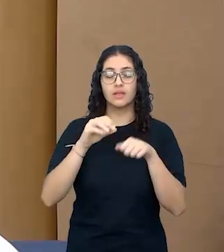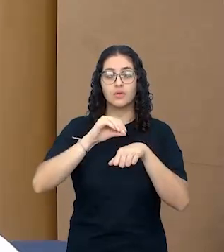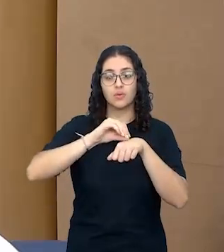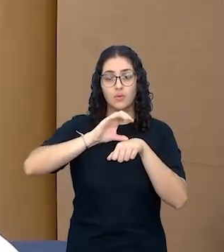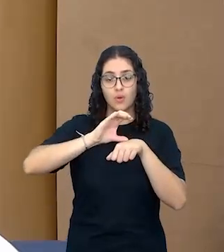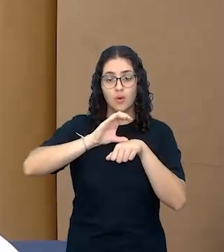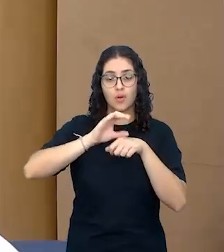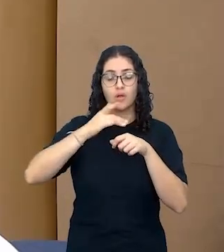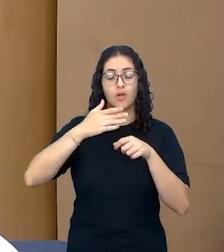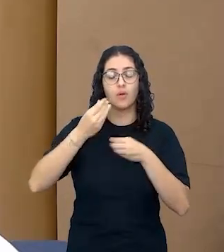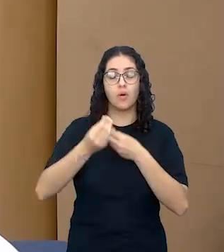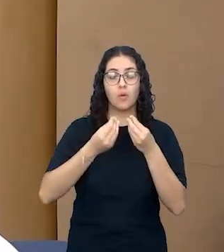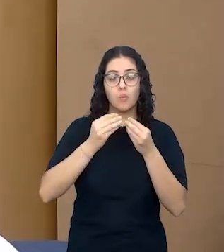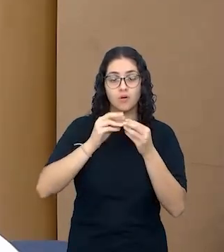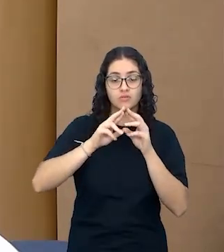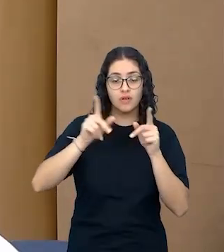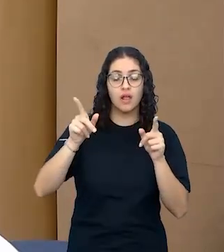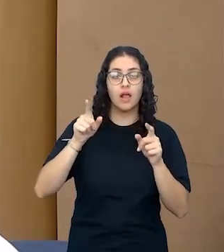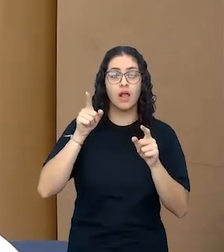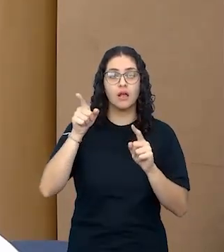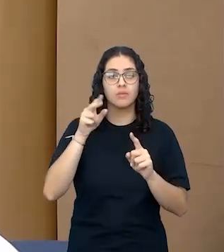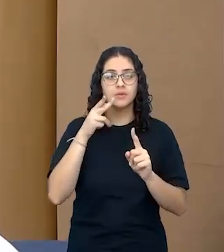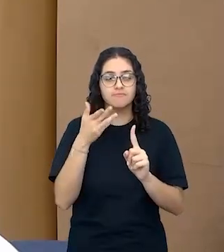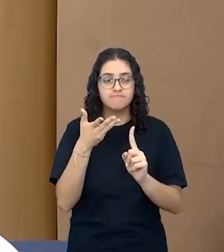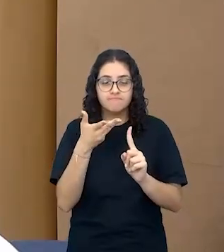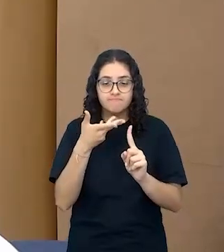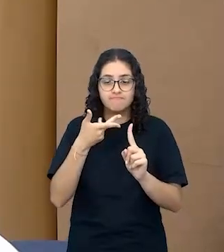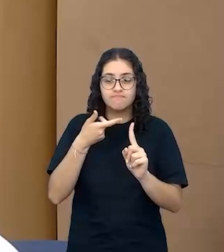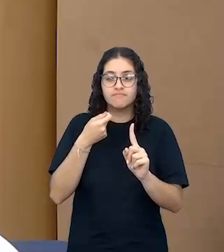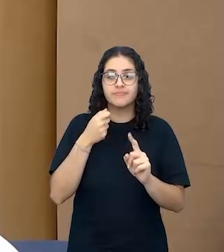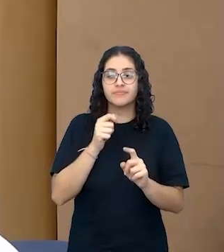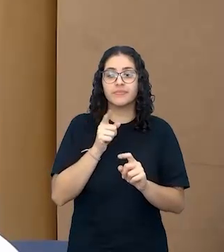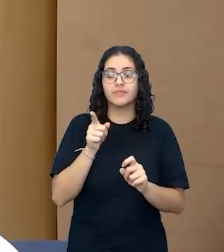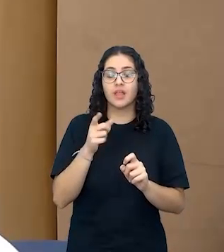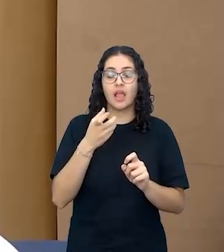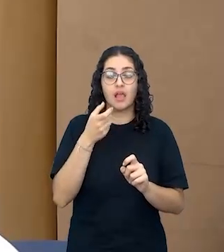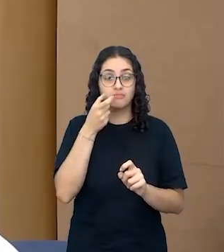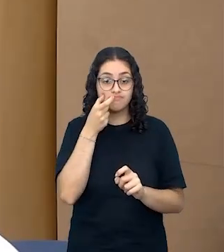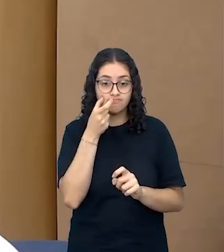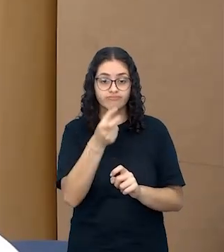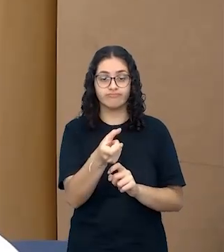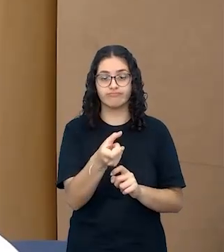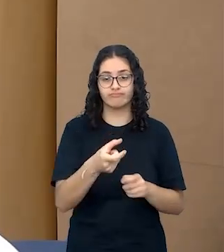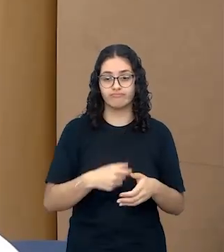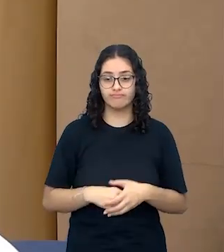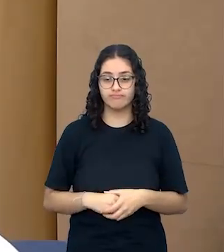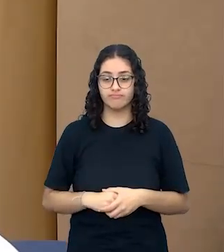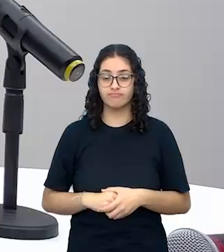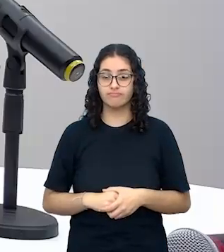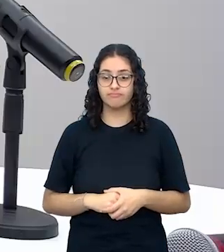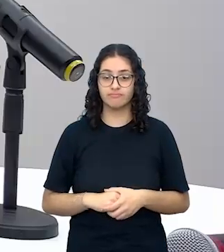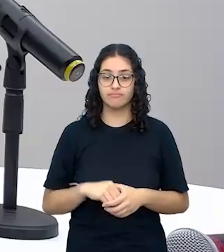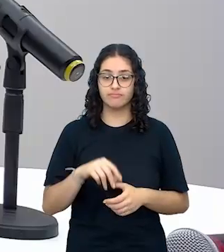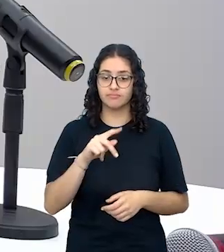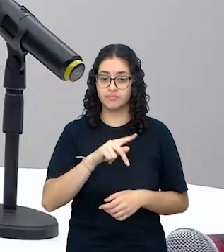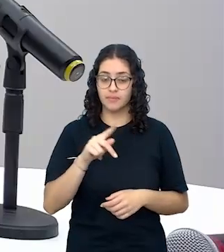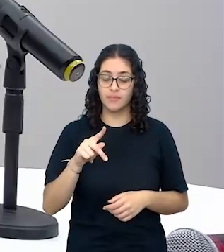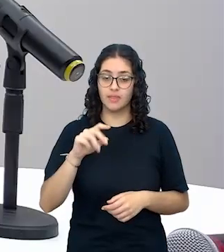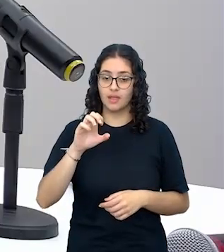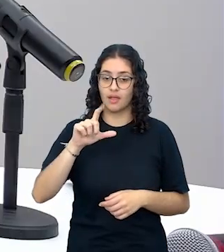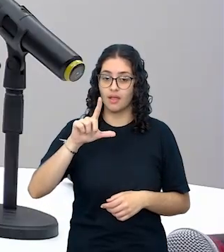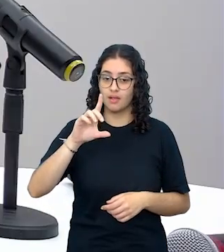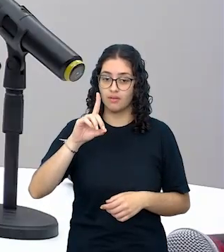do aluno de forma diferente, que atrai a atenção deles, que desperte o interesse. O professor Éder também aqui faz